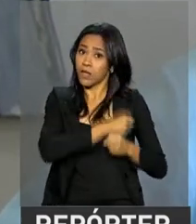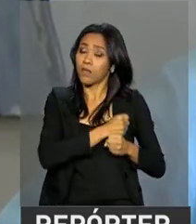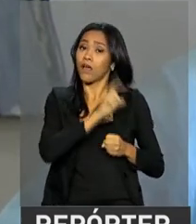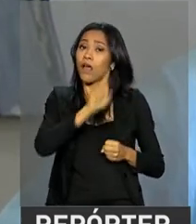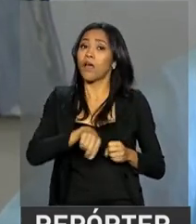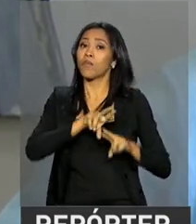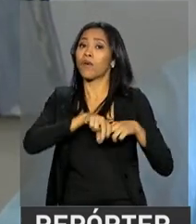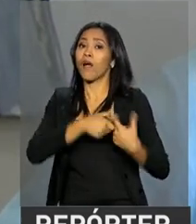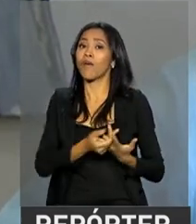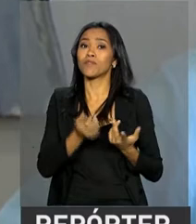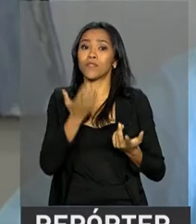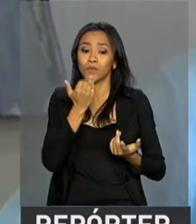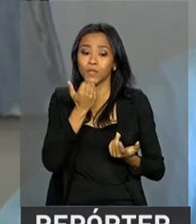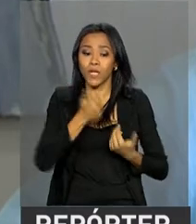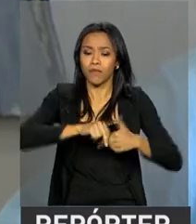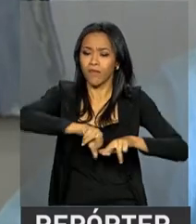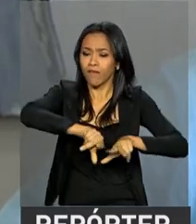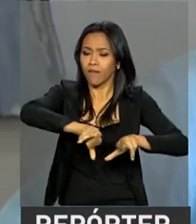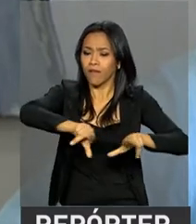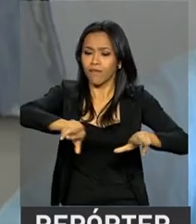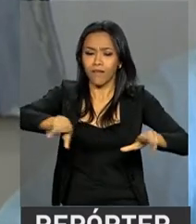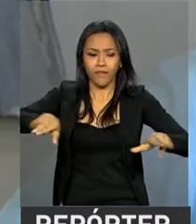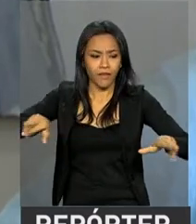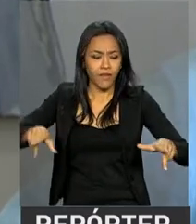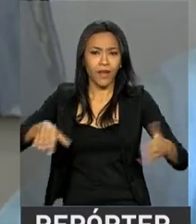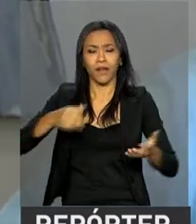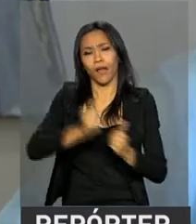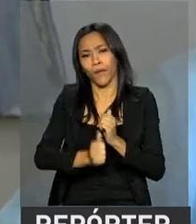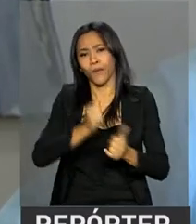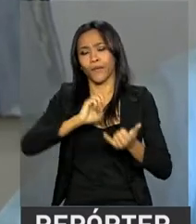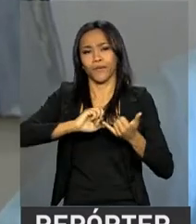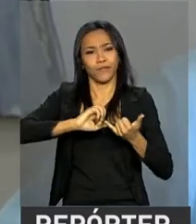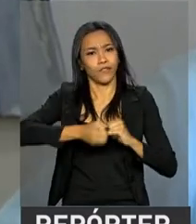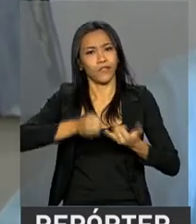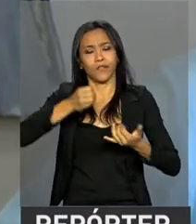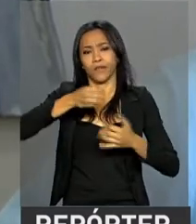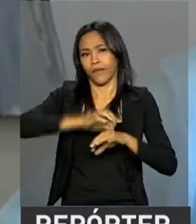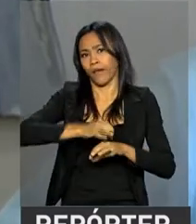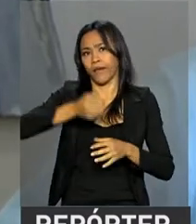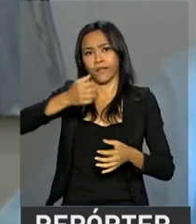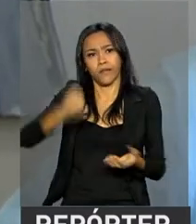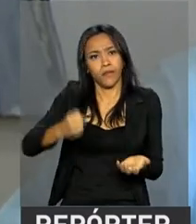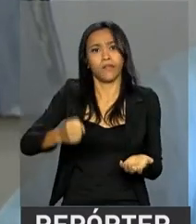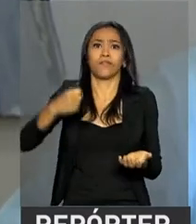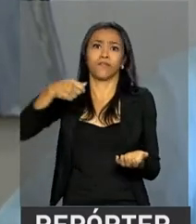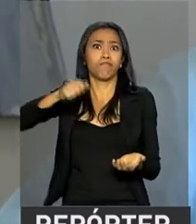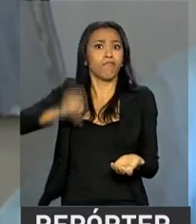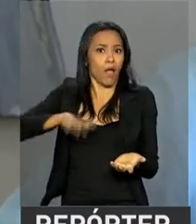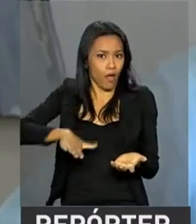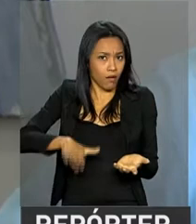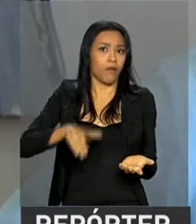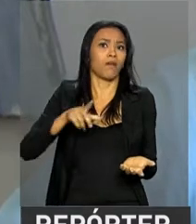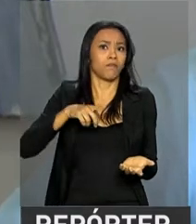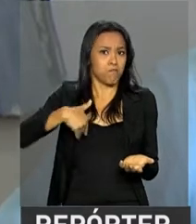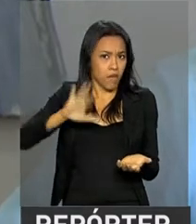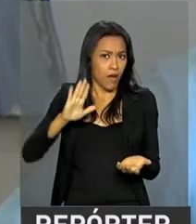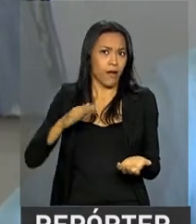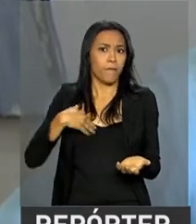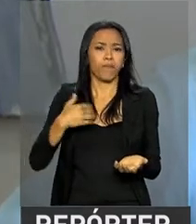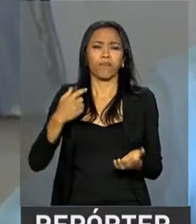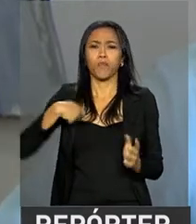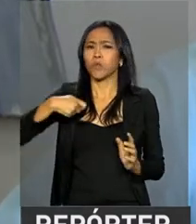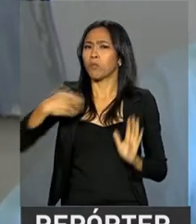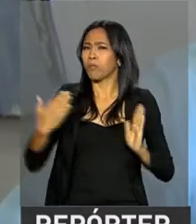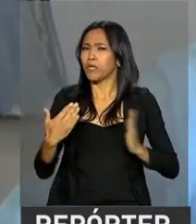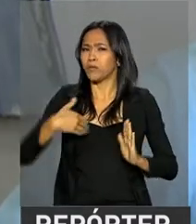contribuição de alimentos para os alimentos da cesta básica arroz feijão carne e leite ficaram mais baratos ao longo dos últimos 12